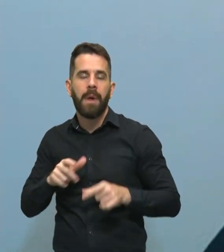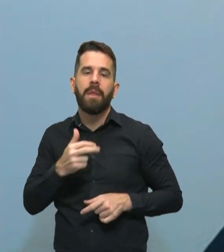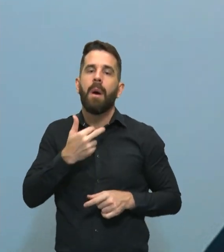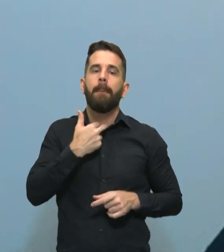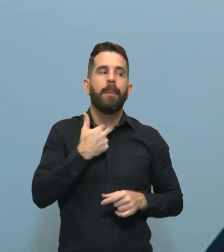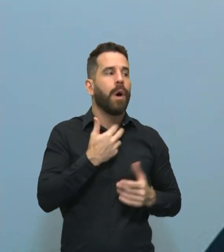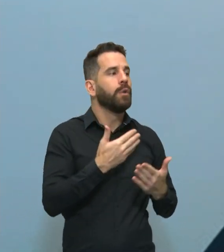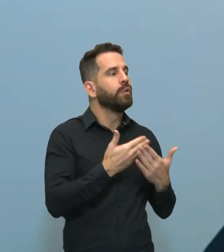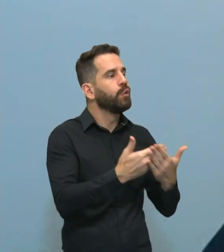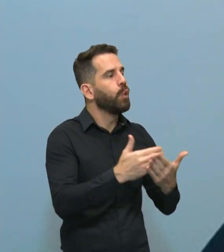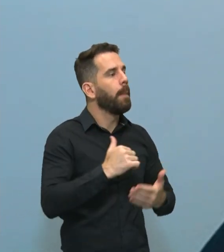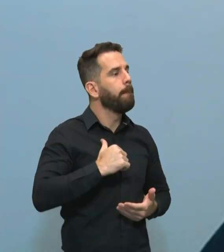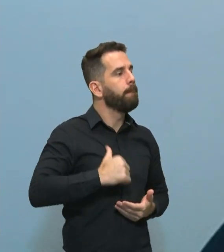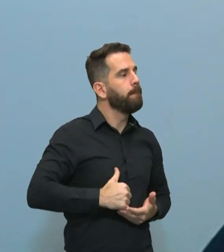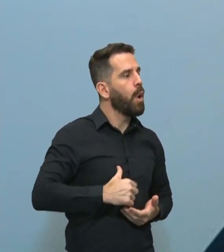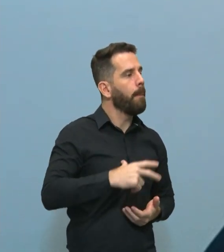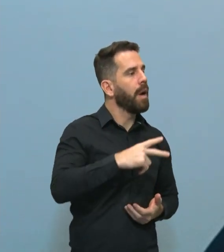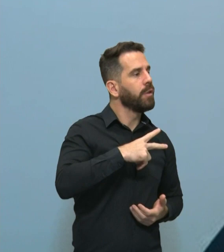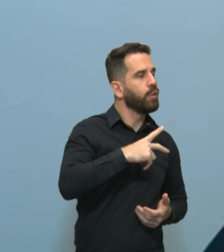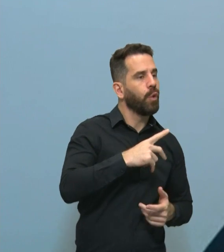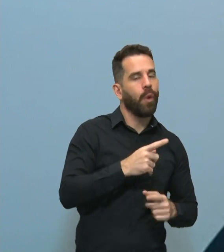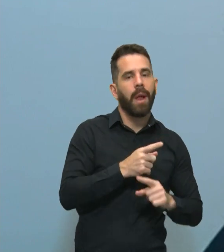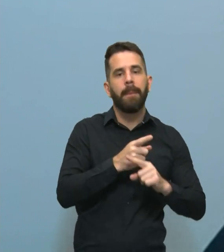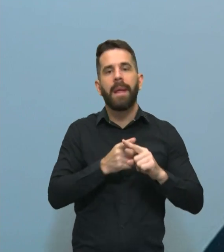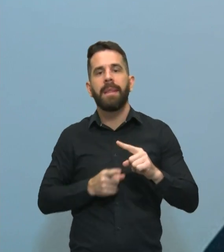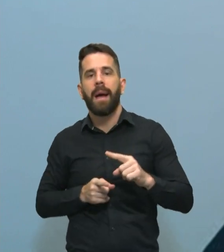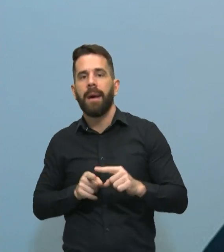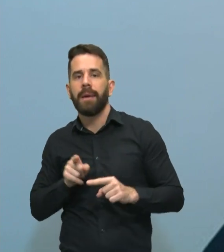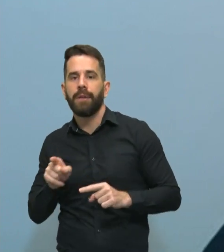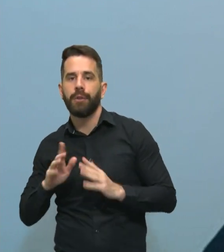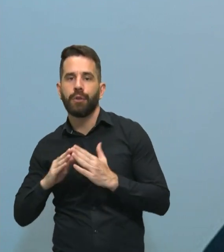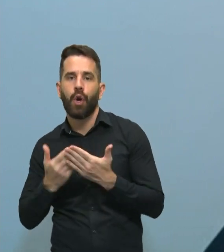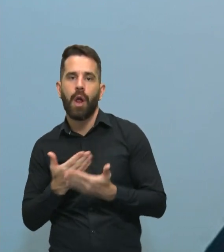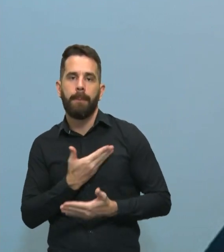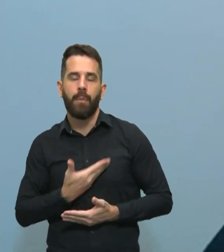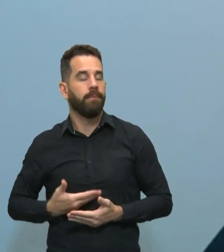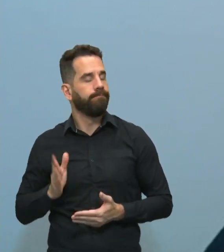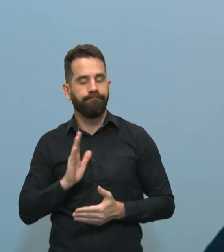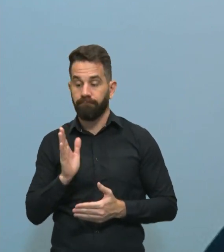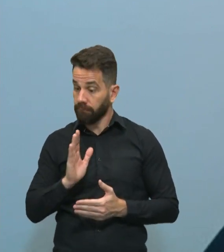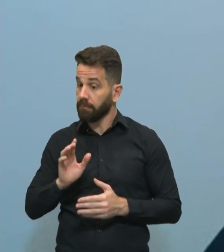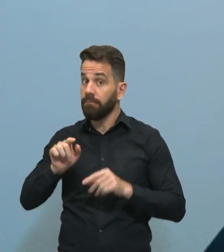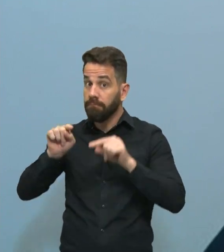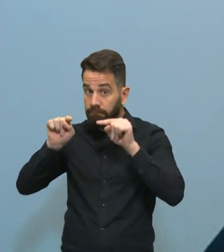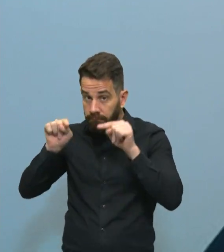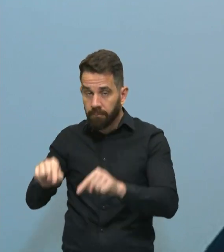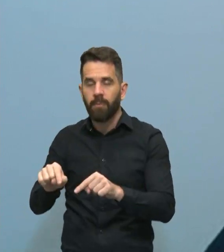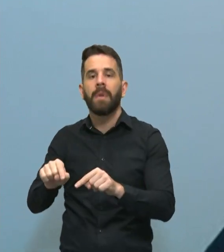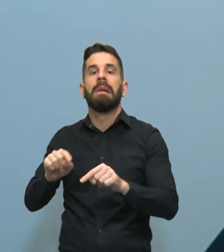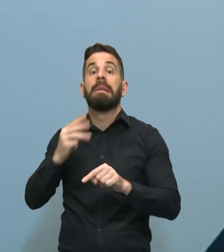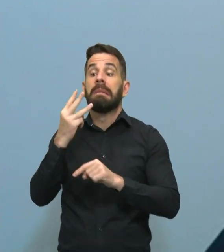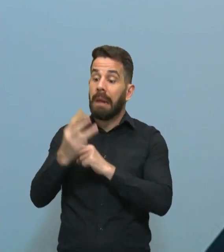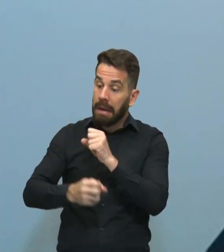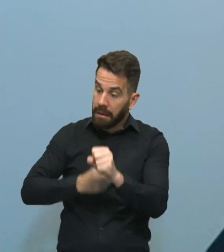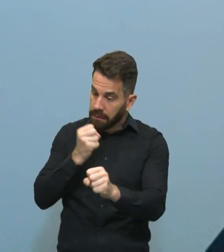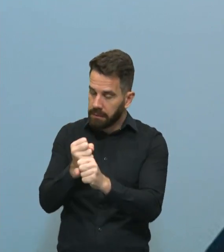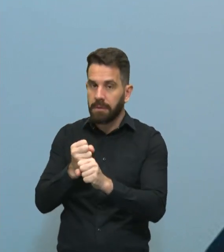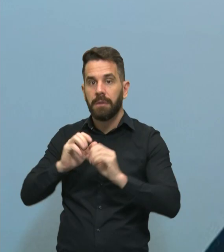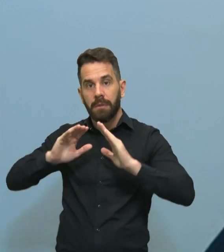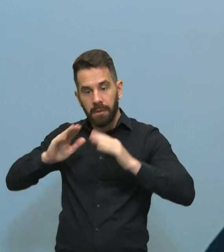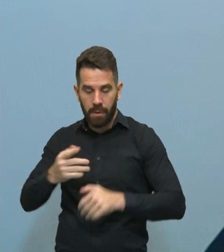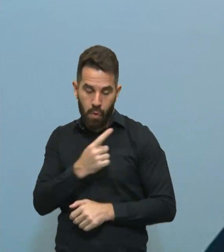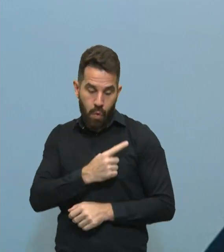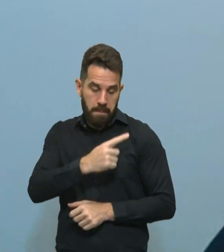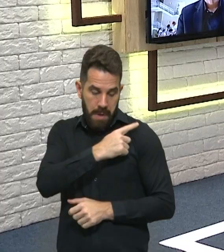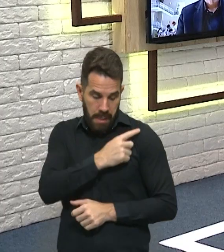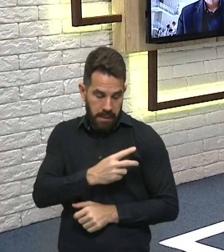escola particular e uma parte na escola pública. Tem que ser integralmente todos os anos de ensino médio cursado em uma escola pública. Tá? Então, no Informação